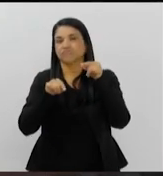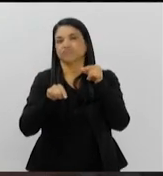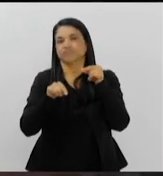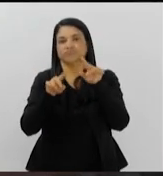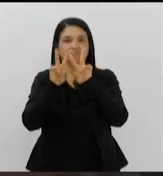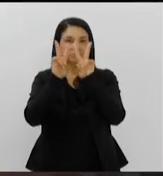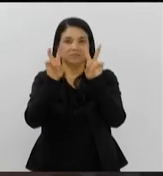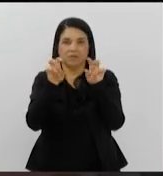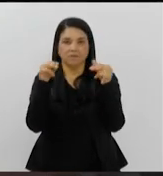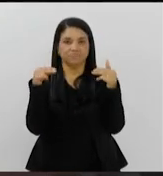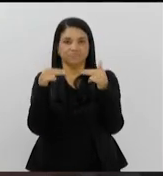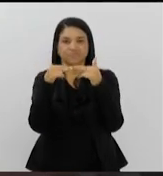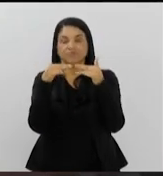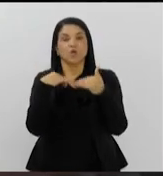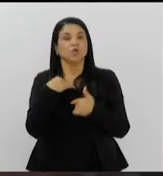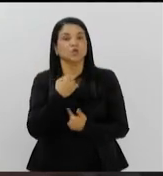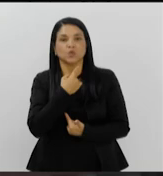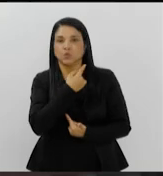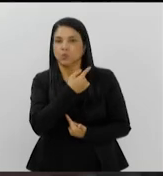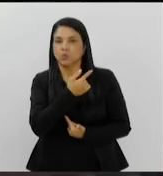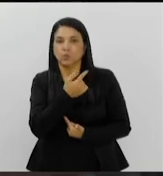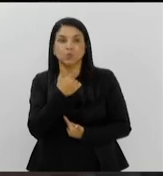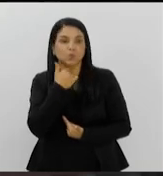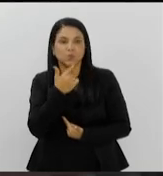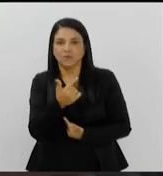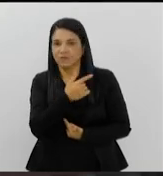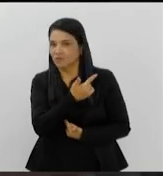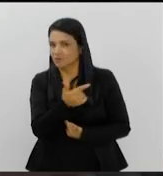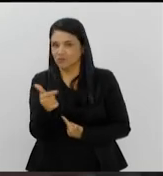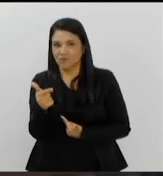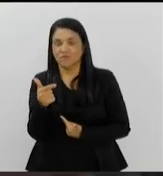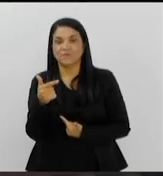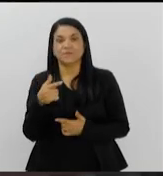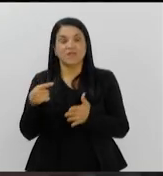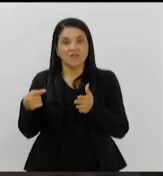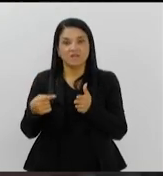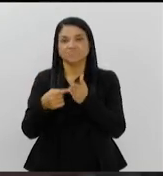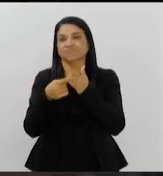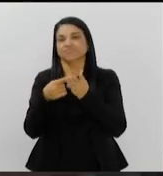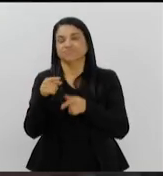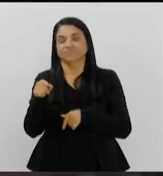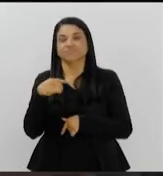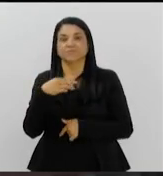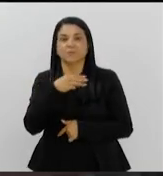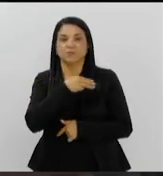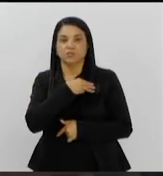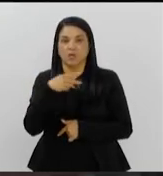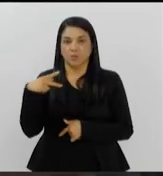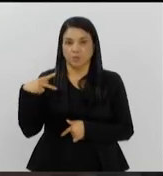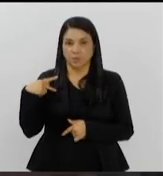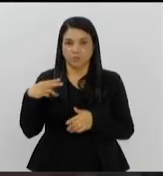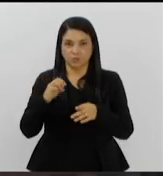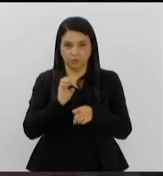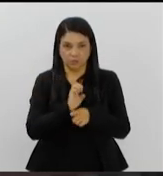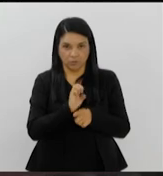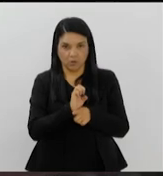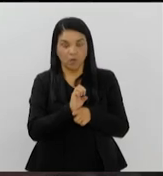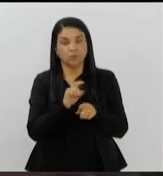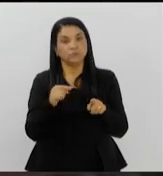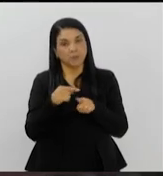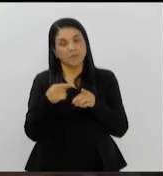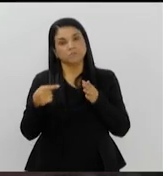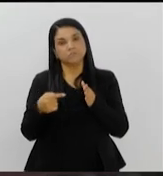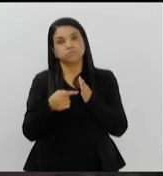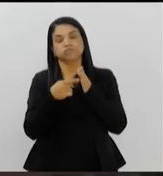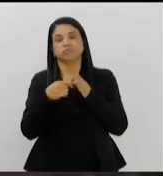não tive dúvida. Acionei o Ministério Público Estadual, acionei o Tribunal de Contas do Estado